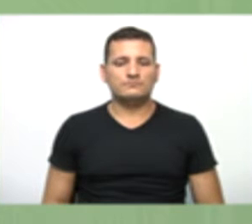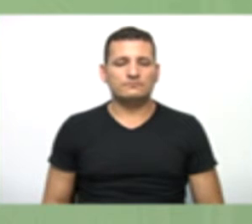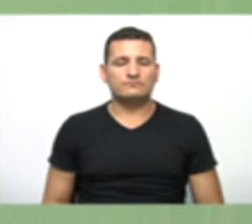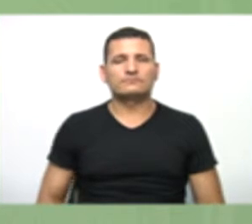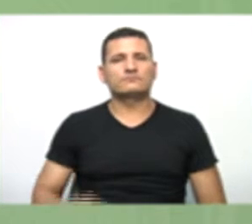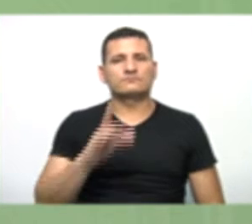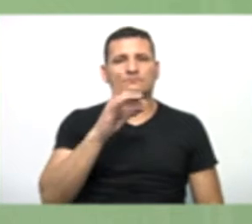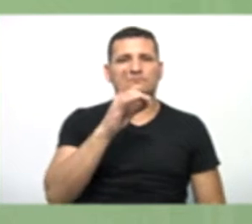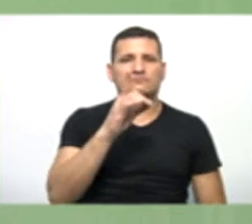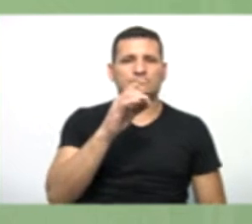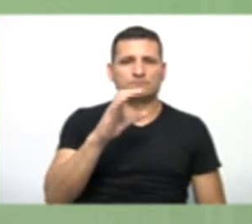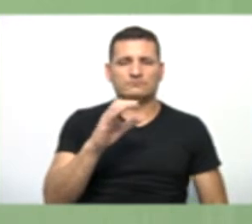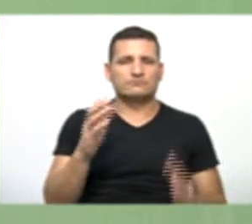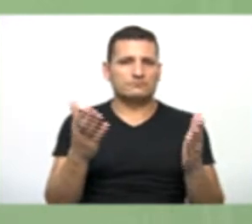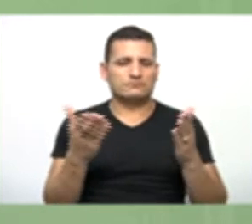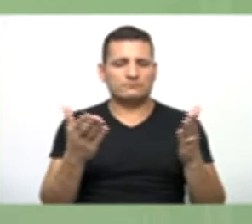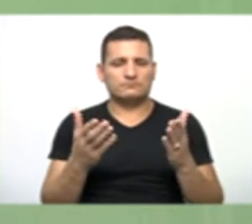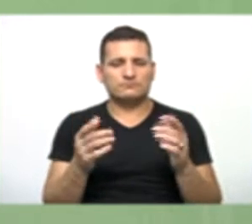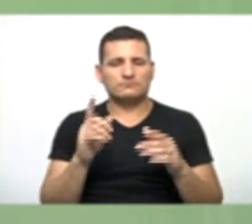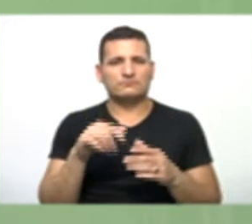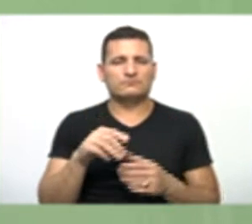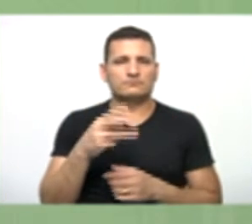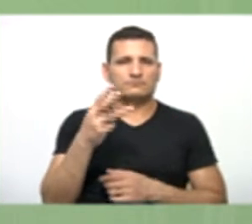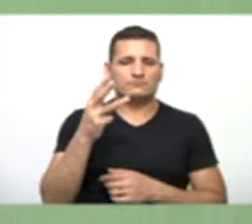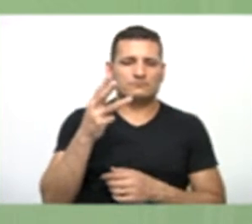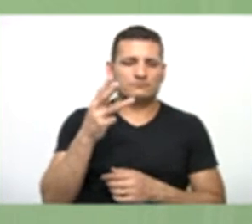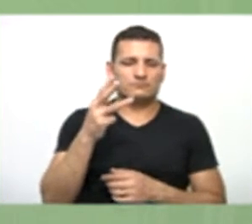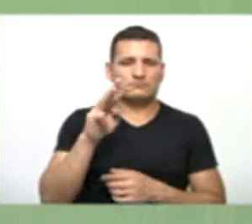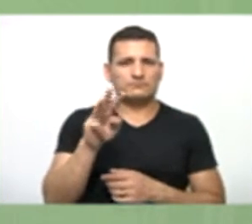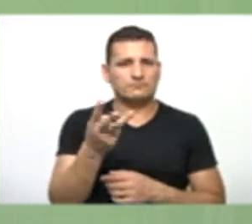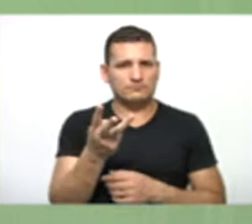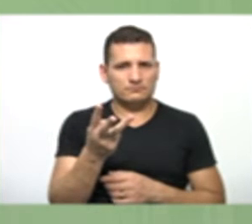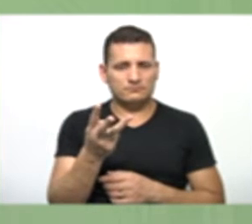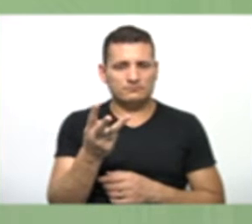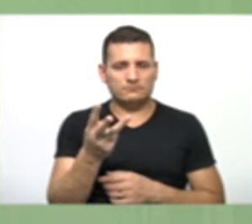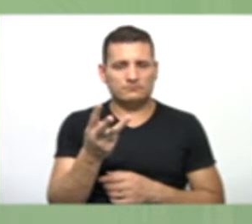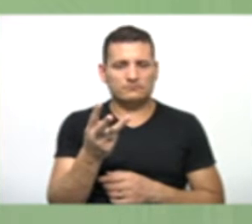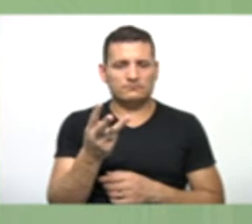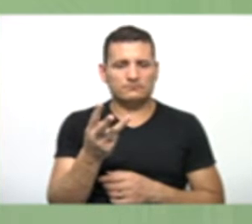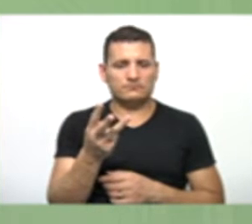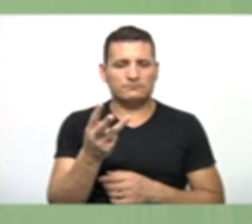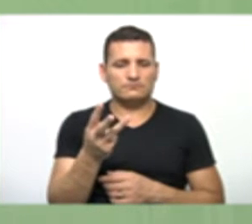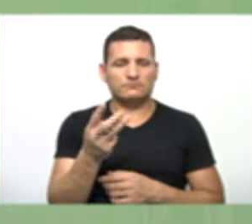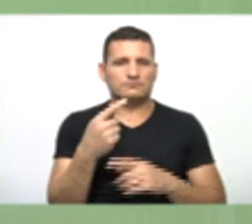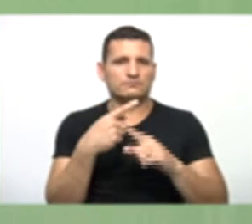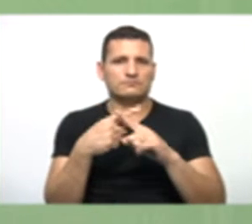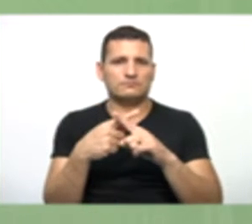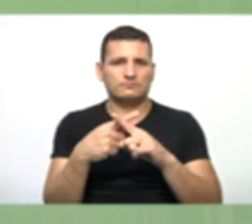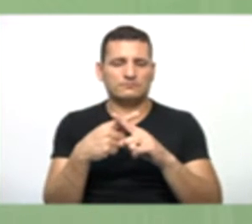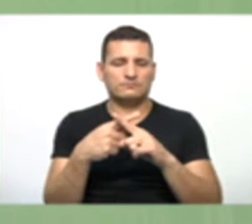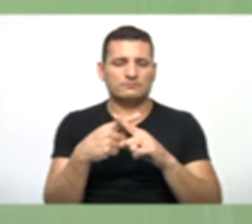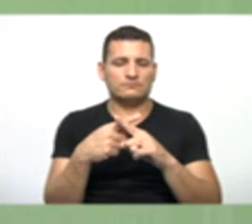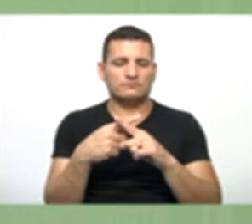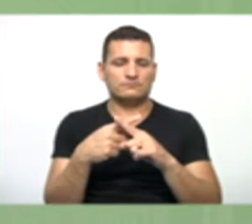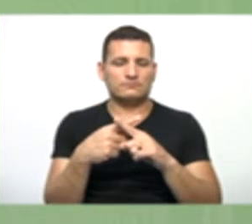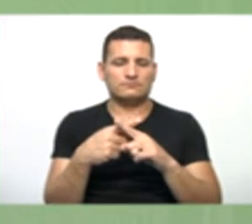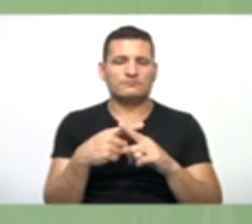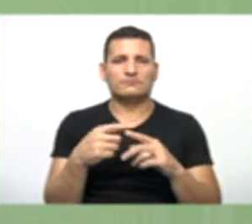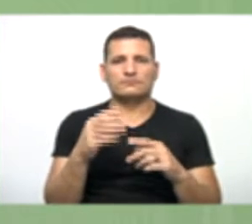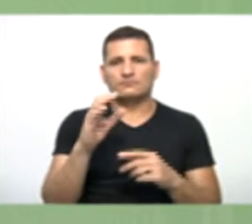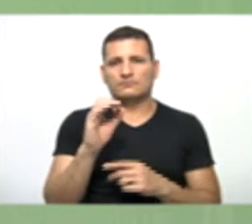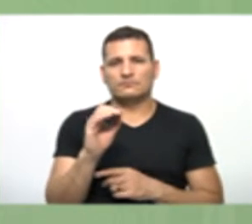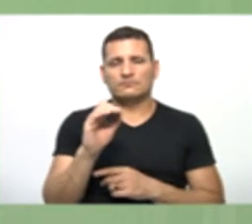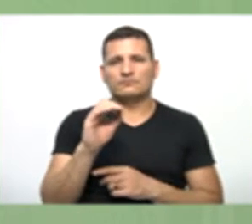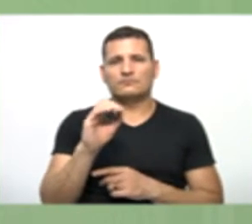comercial vai ser o quê? 3.000 vezes Multiplicando aqui